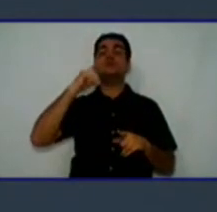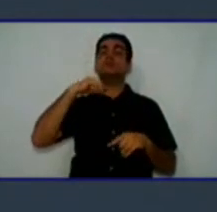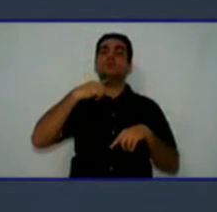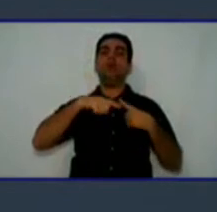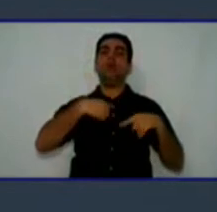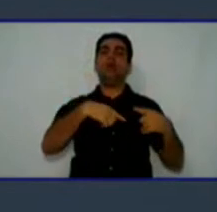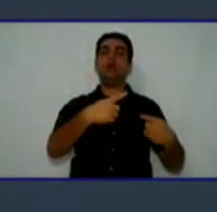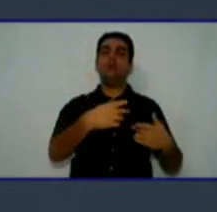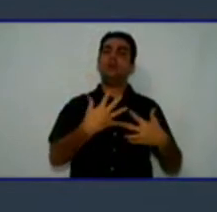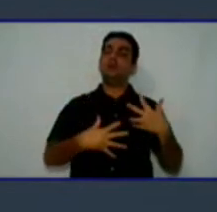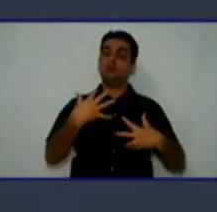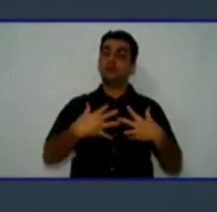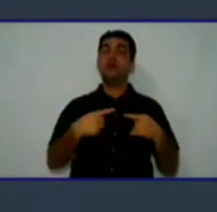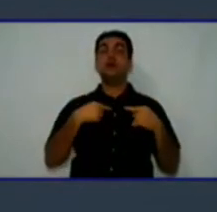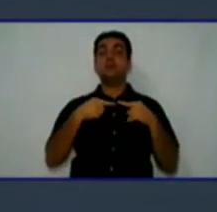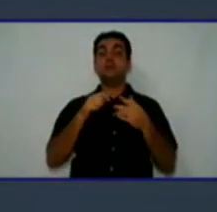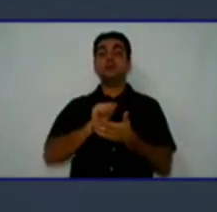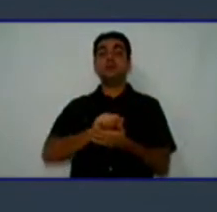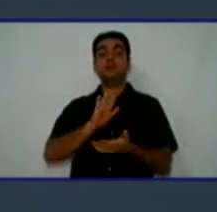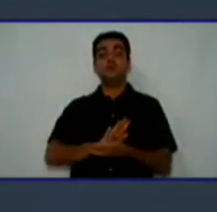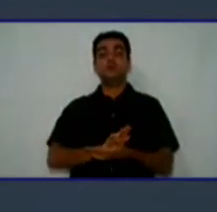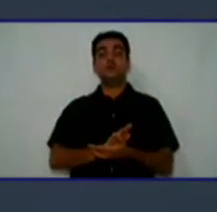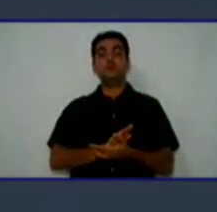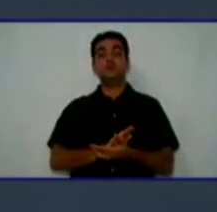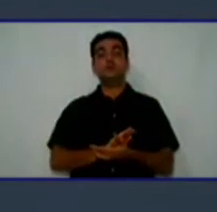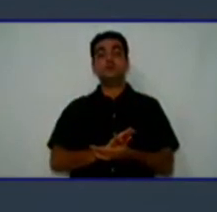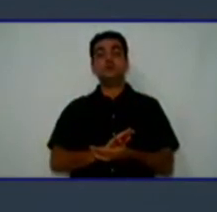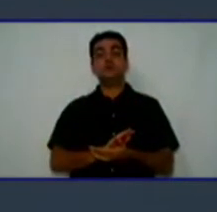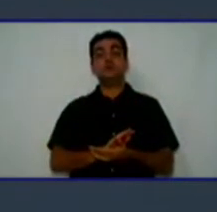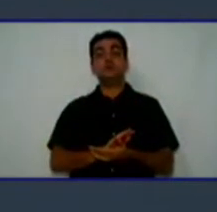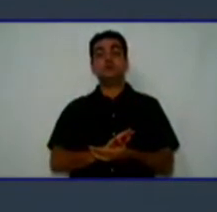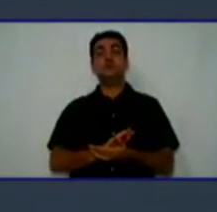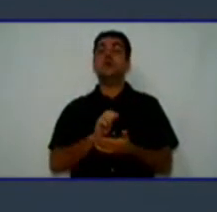protelatório e aplica multa.